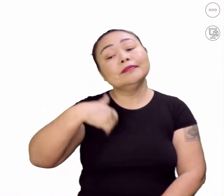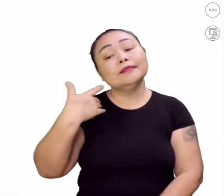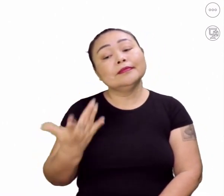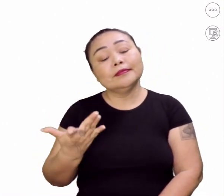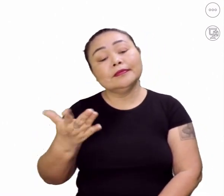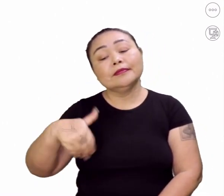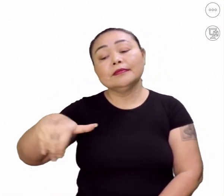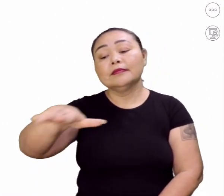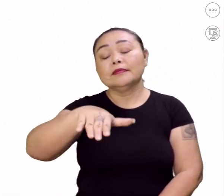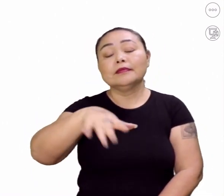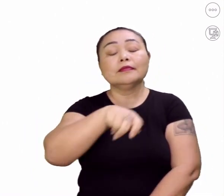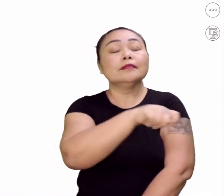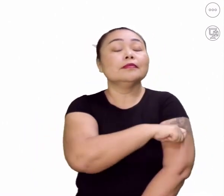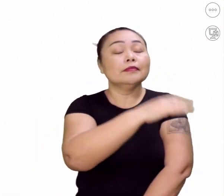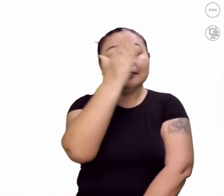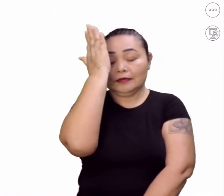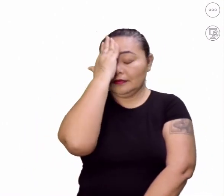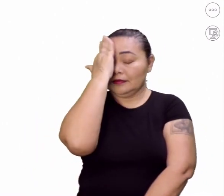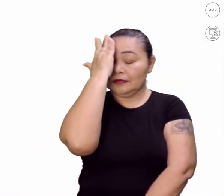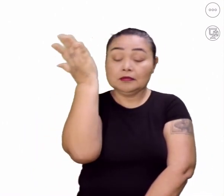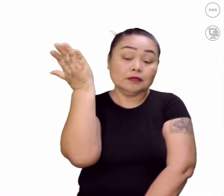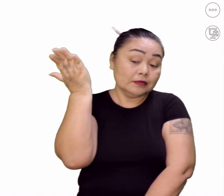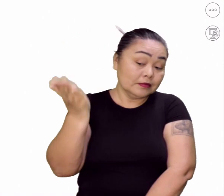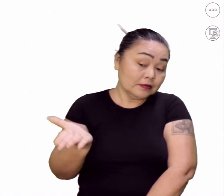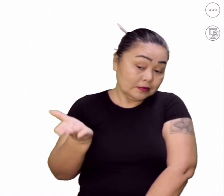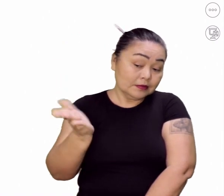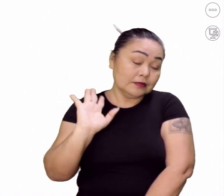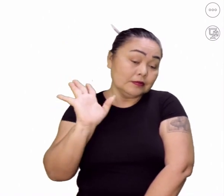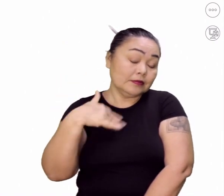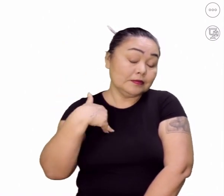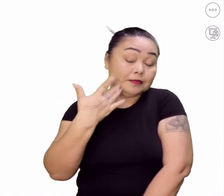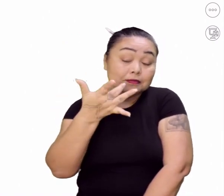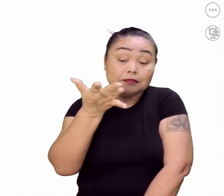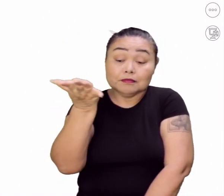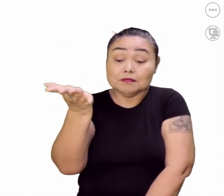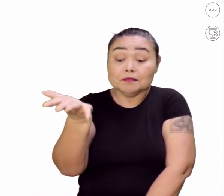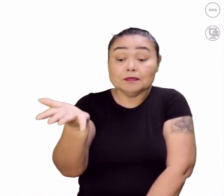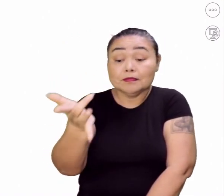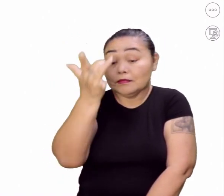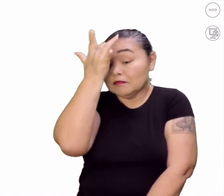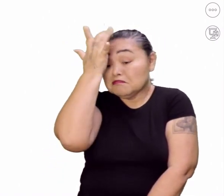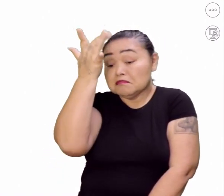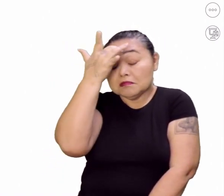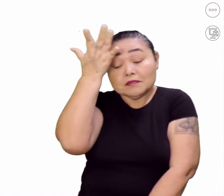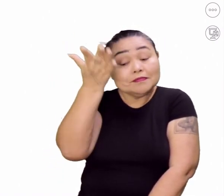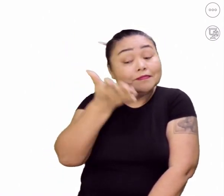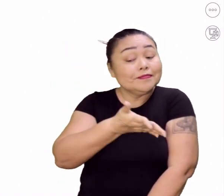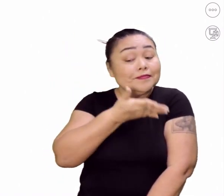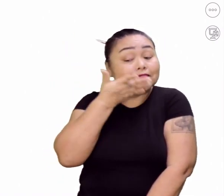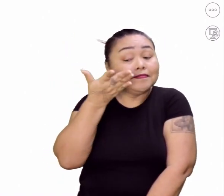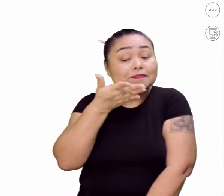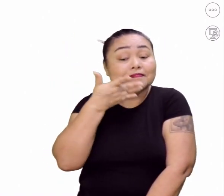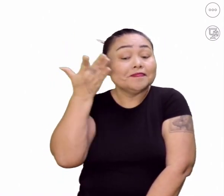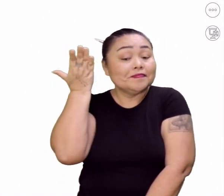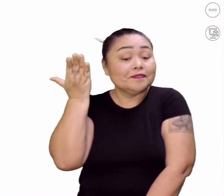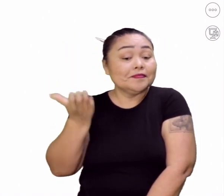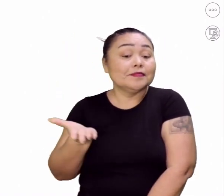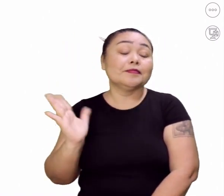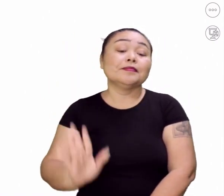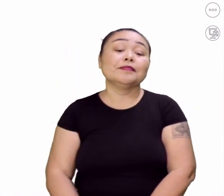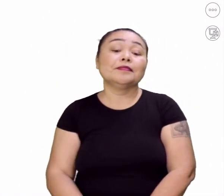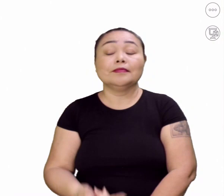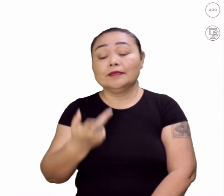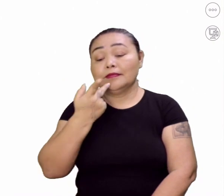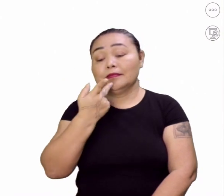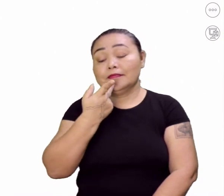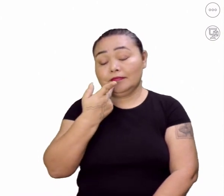delongas, nossos queridos alunos sabem. Tranquilo, Não né, é senhor? isso? Mamão com açúcar. Mamão com açúcar. Demais. Ah, beleza, então, Rogério. E